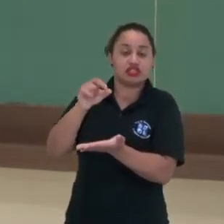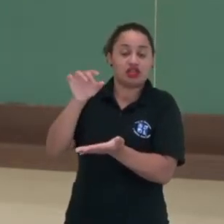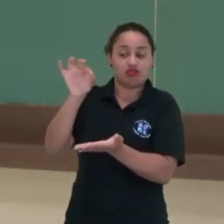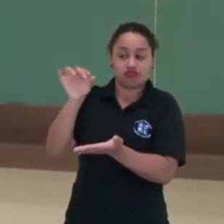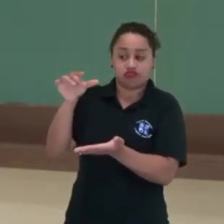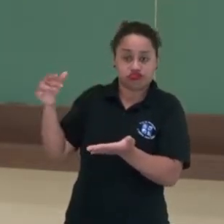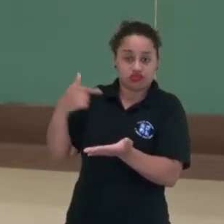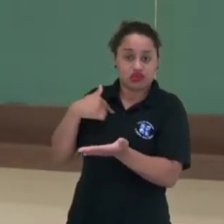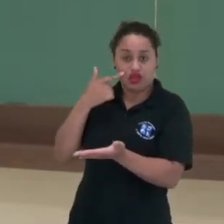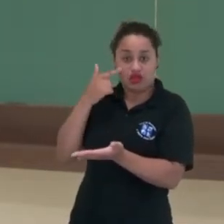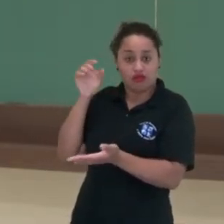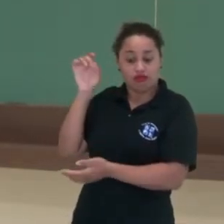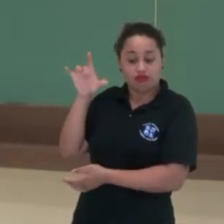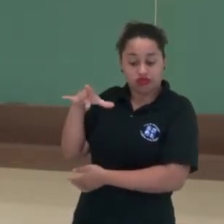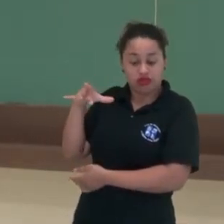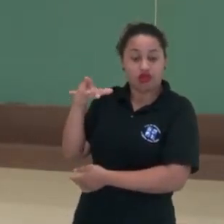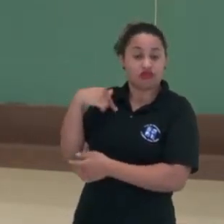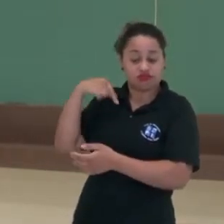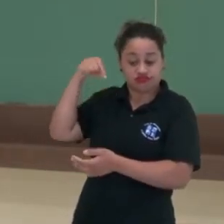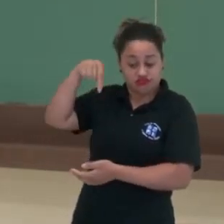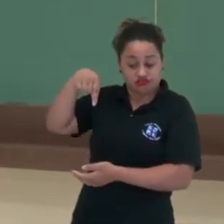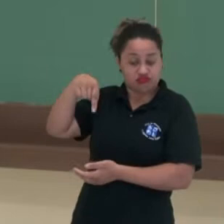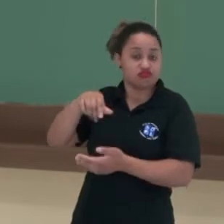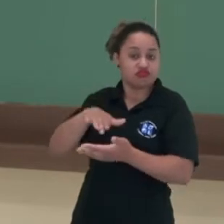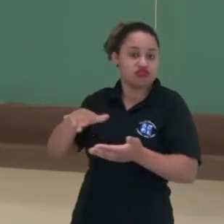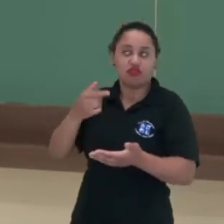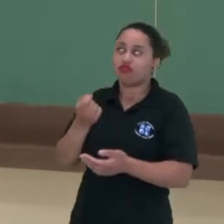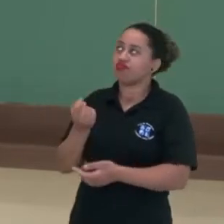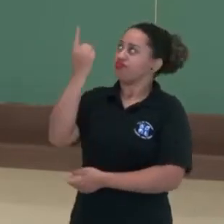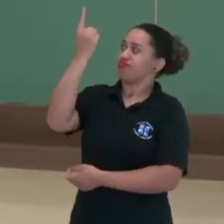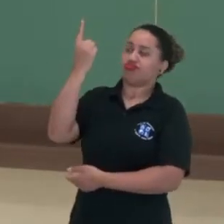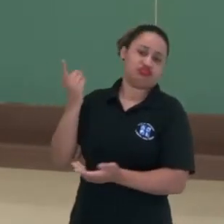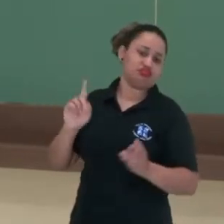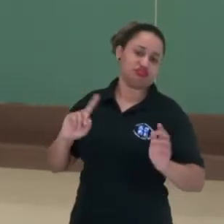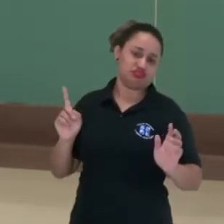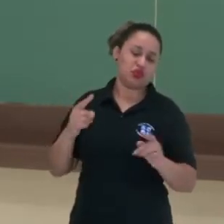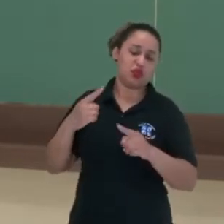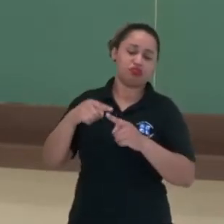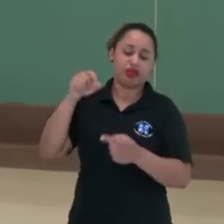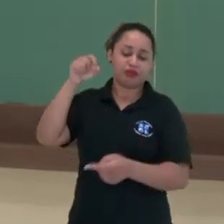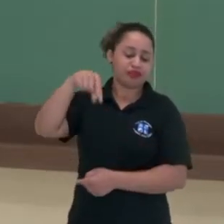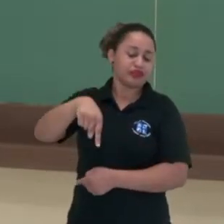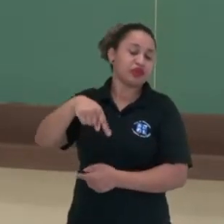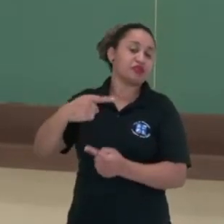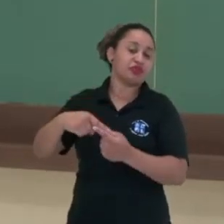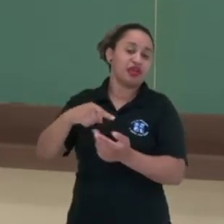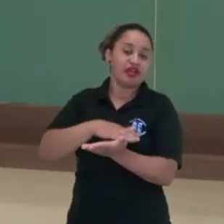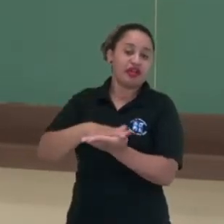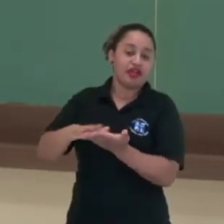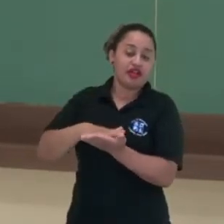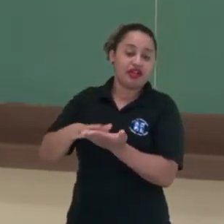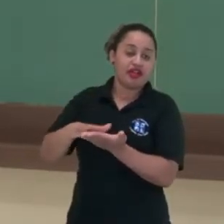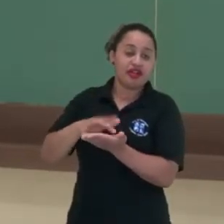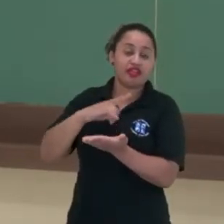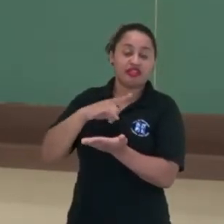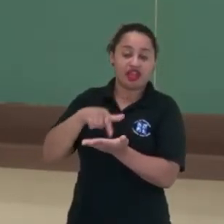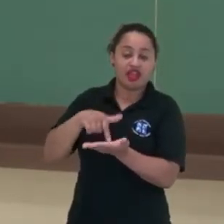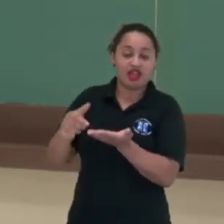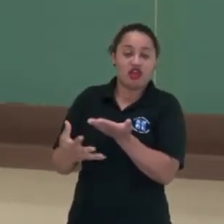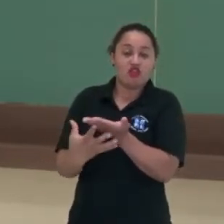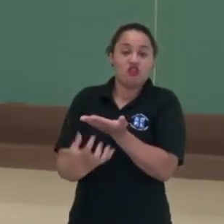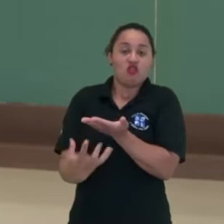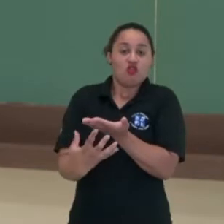controle, vai para onde? Vai para baixo, ele não vai para cima. Por que ele cai para baixo? Porque existe a gravidade que